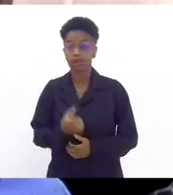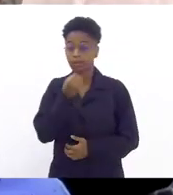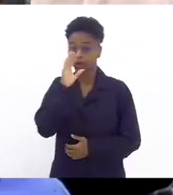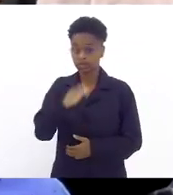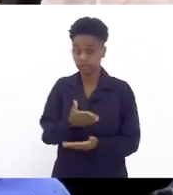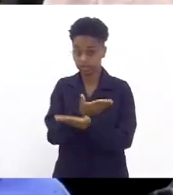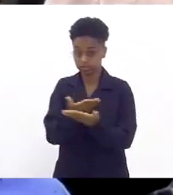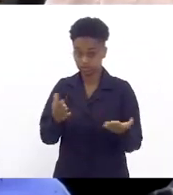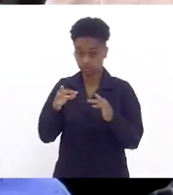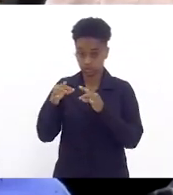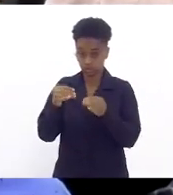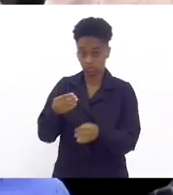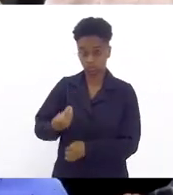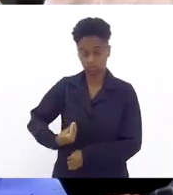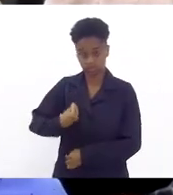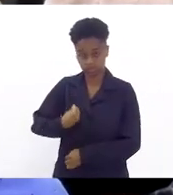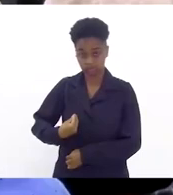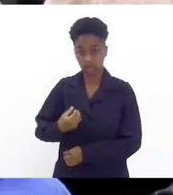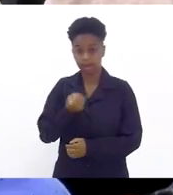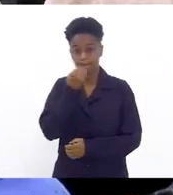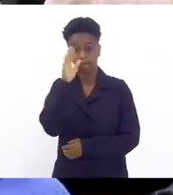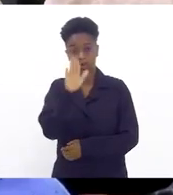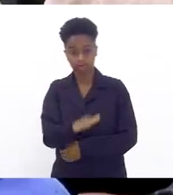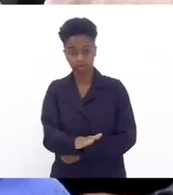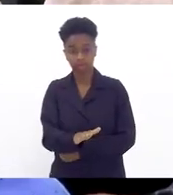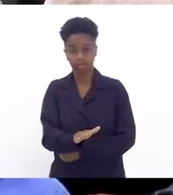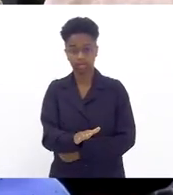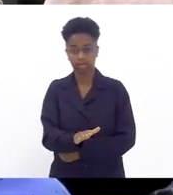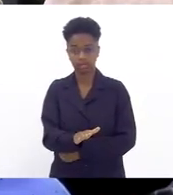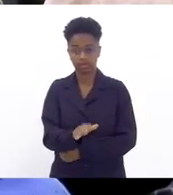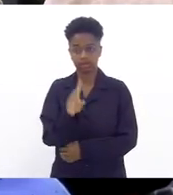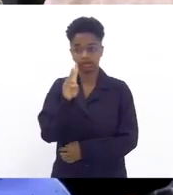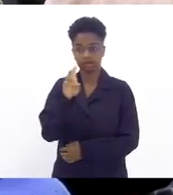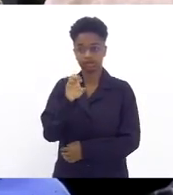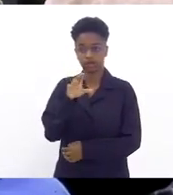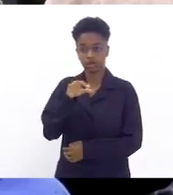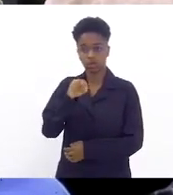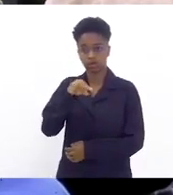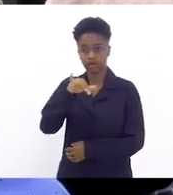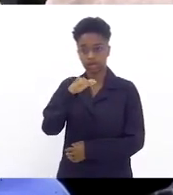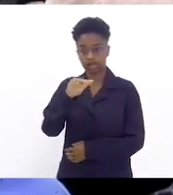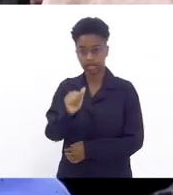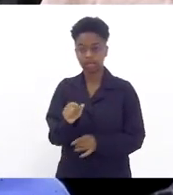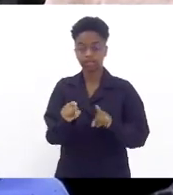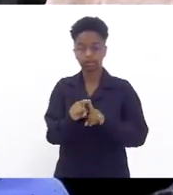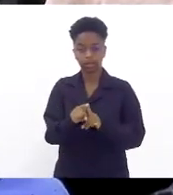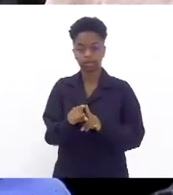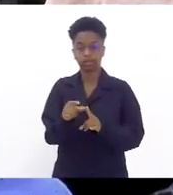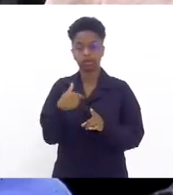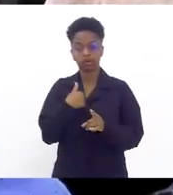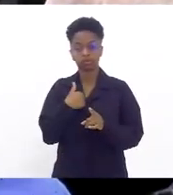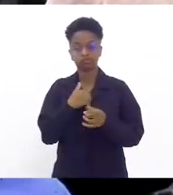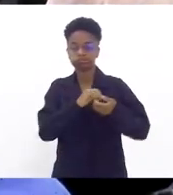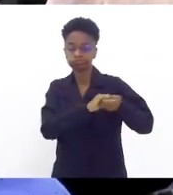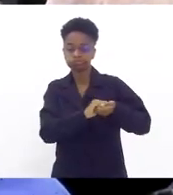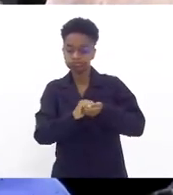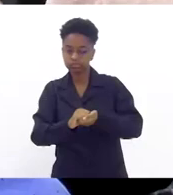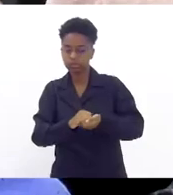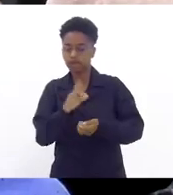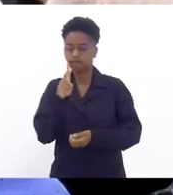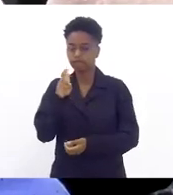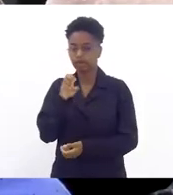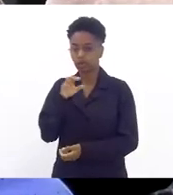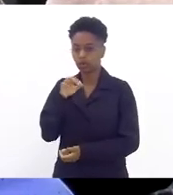aqui presentes Boa tarde Verônica queria saudar deputada Verônica presidente da Comissão da